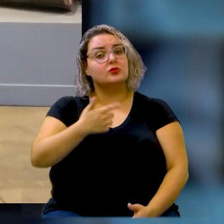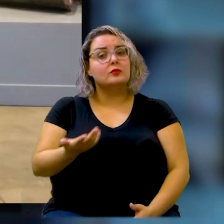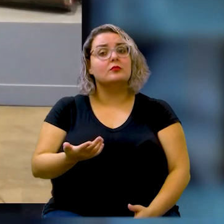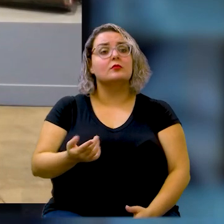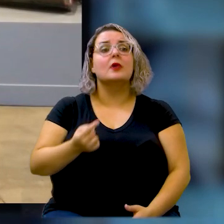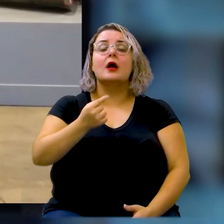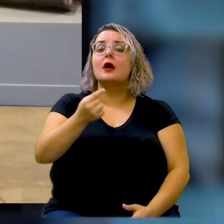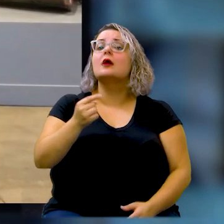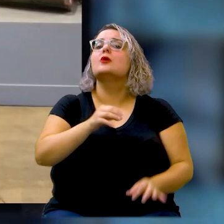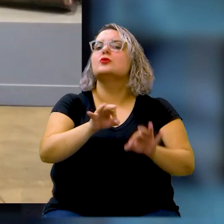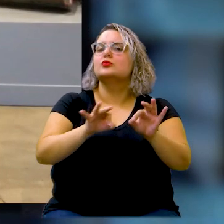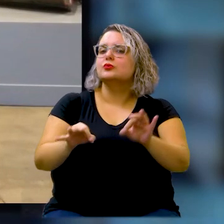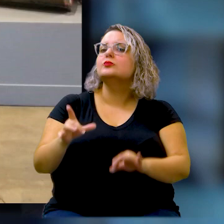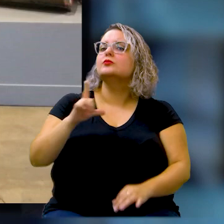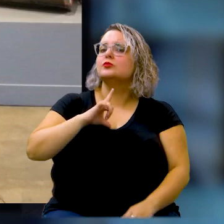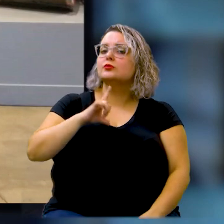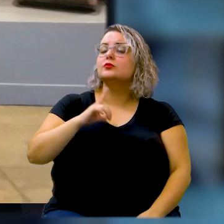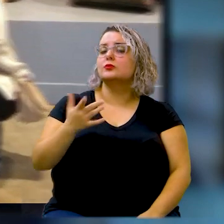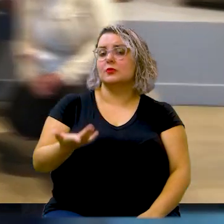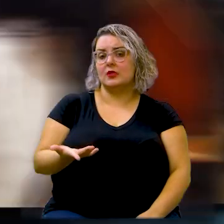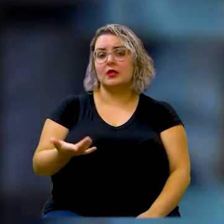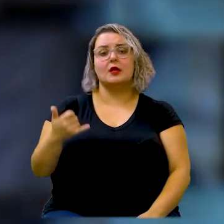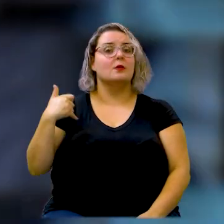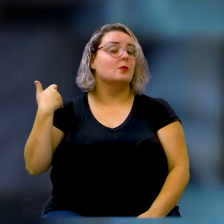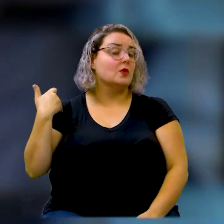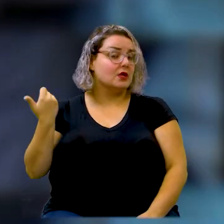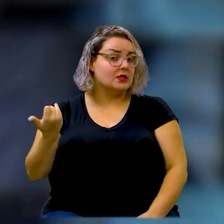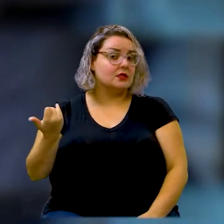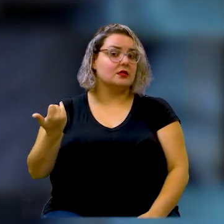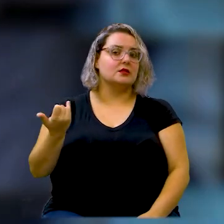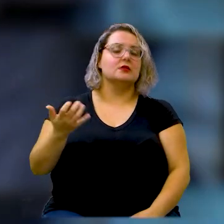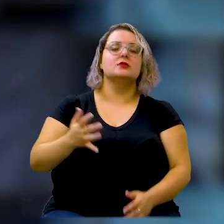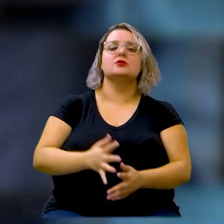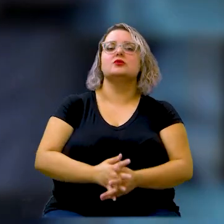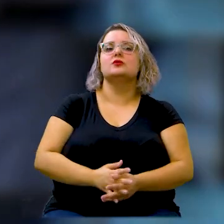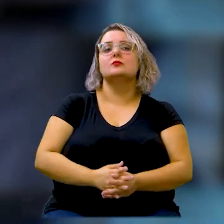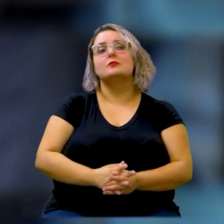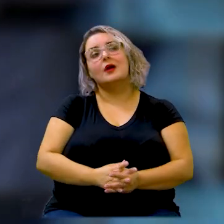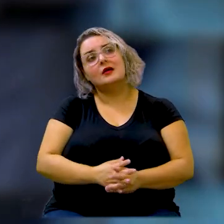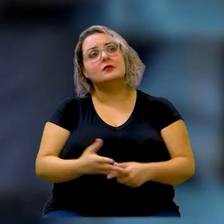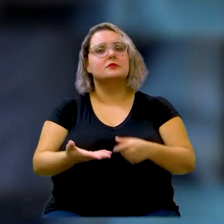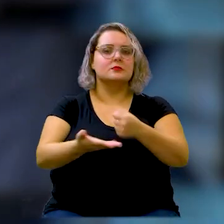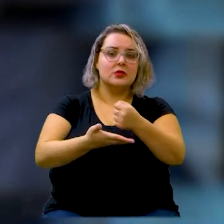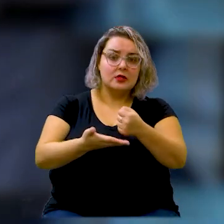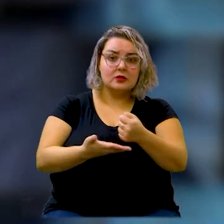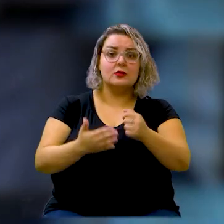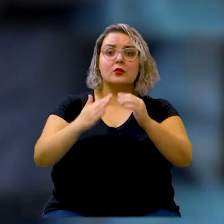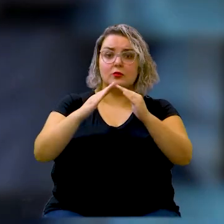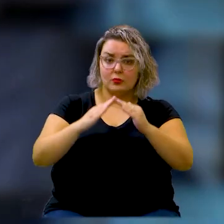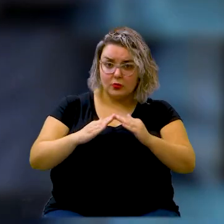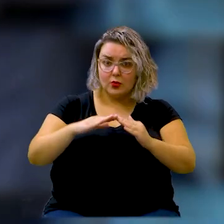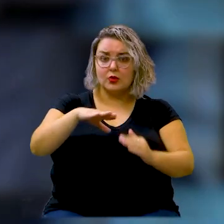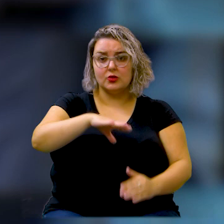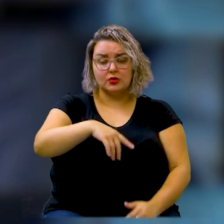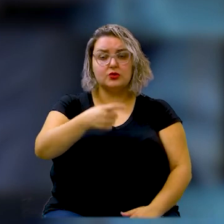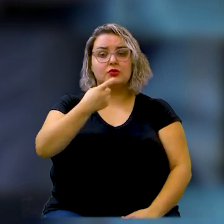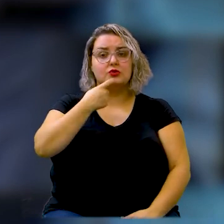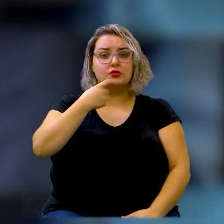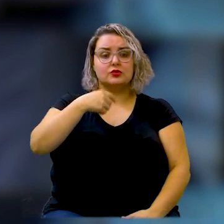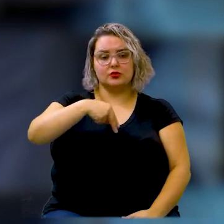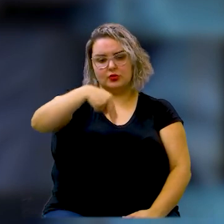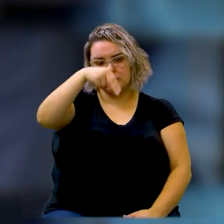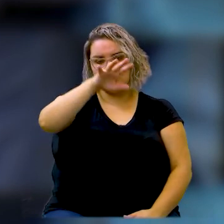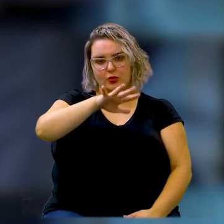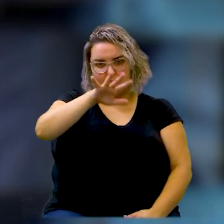cada projeto existe uma idade, uma faixa de idade, né? Mas basicamente ser morador de Campinas, da região norte